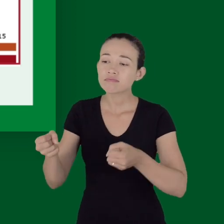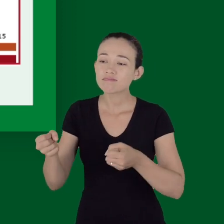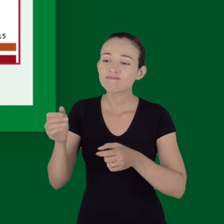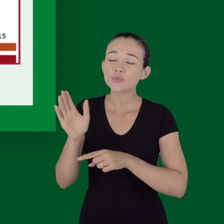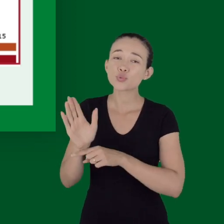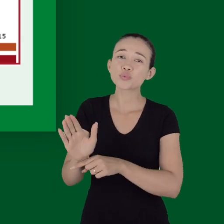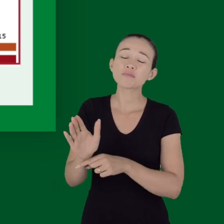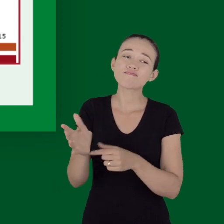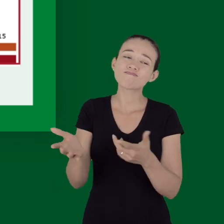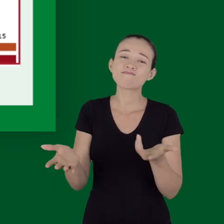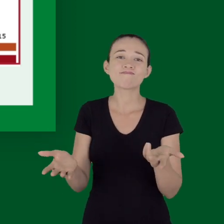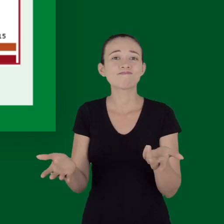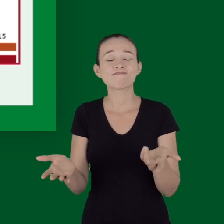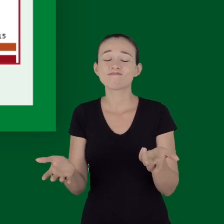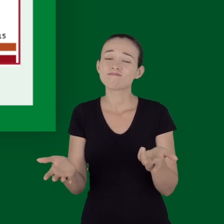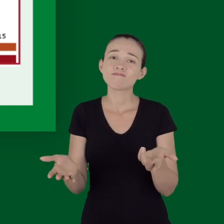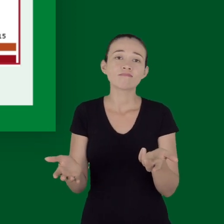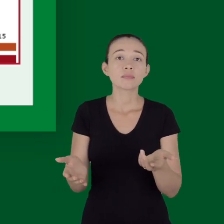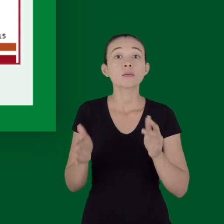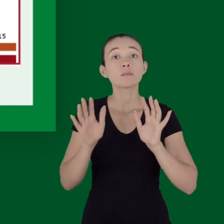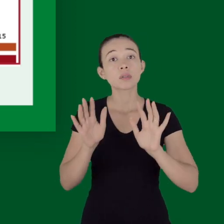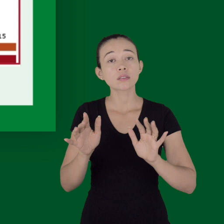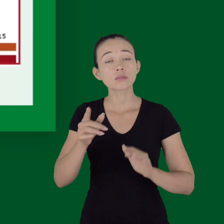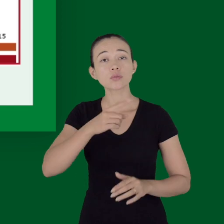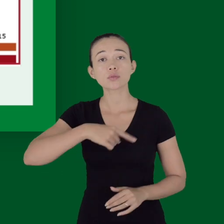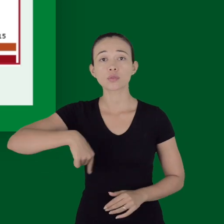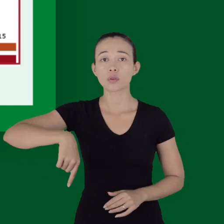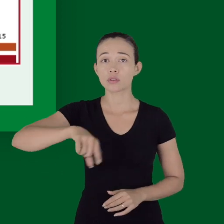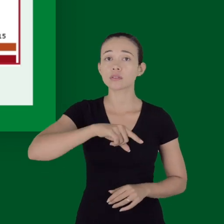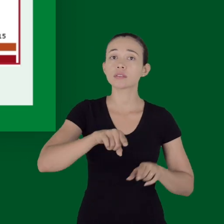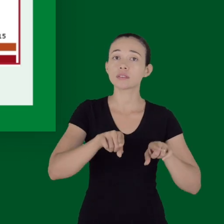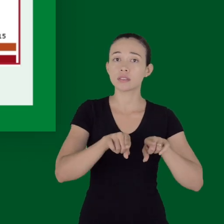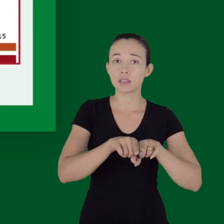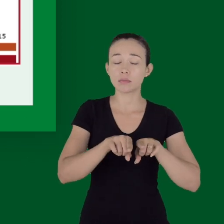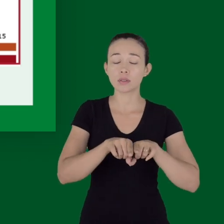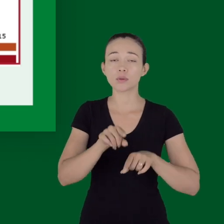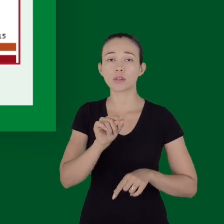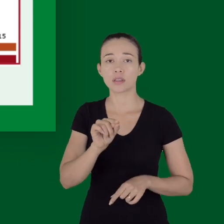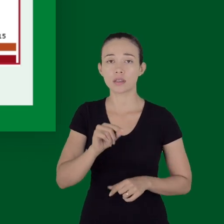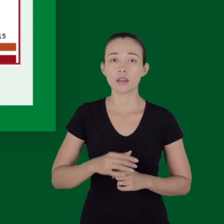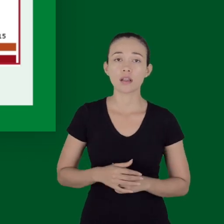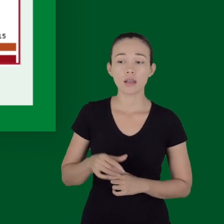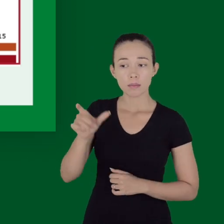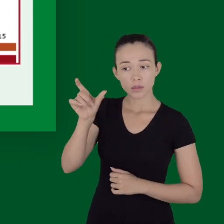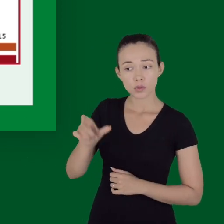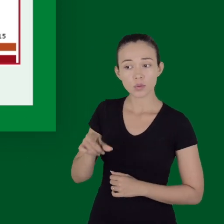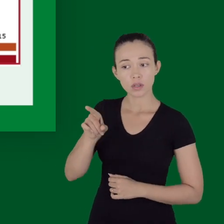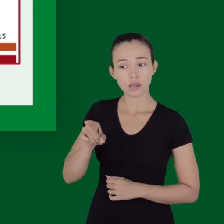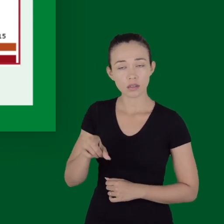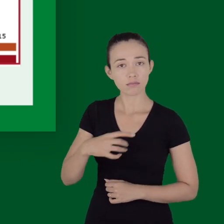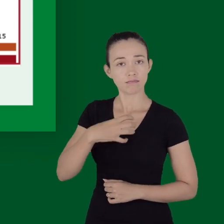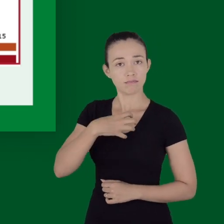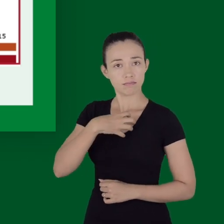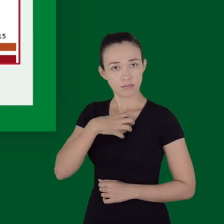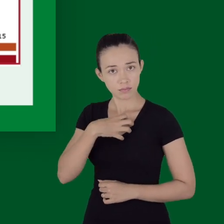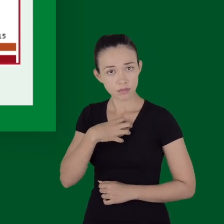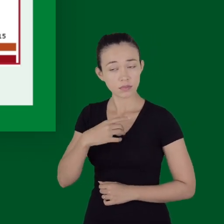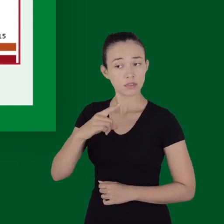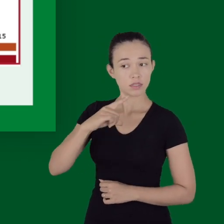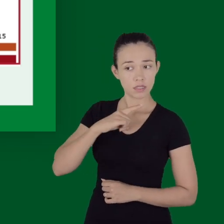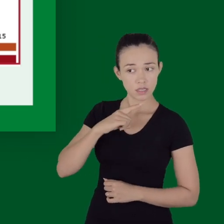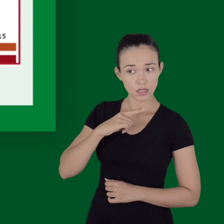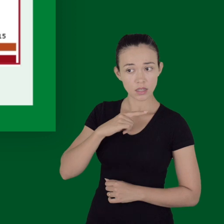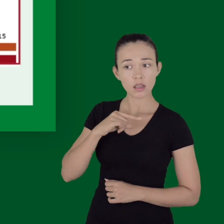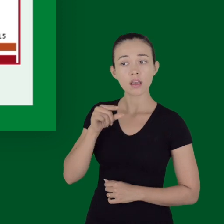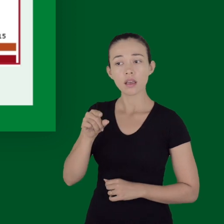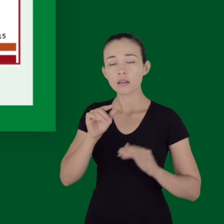o paciente está sintomático, o paciente está estável, a gente faz apenas controle de frequência cardíaca, que pode fazer tanto